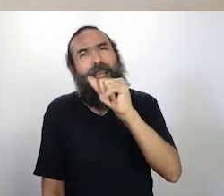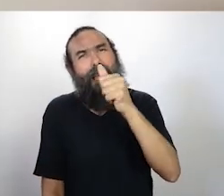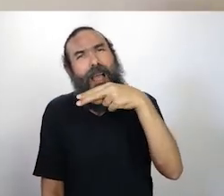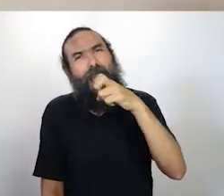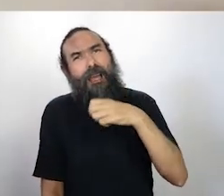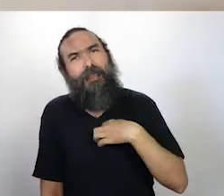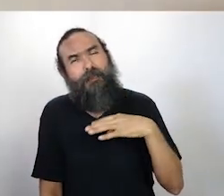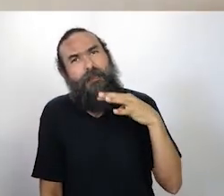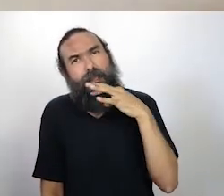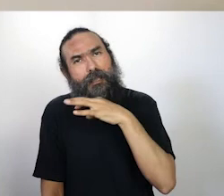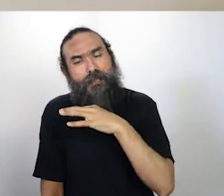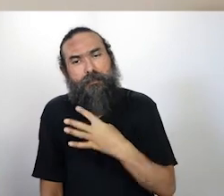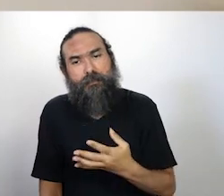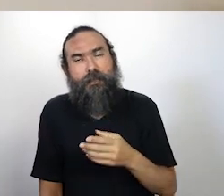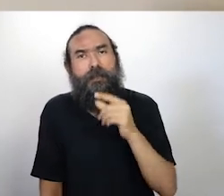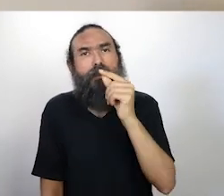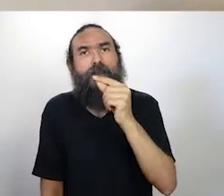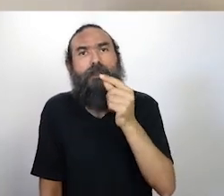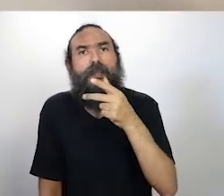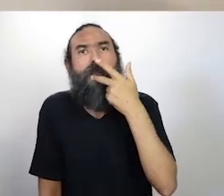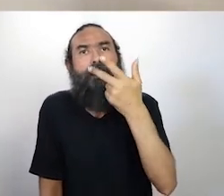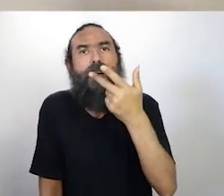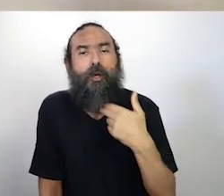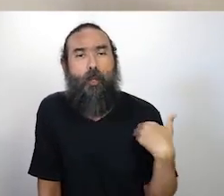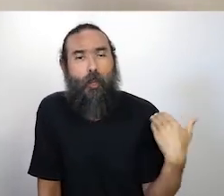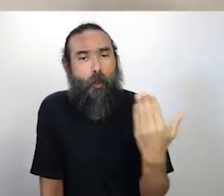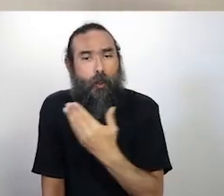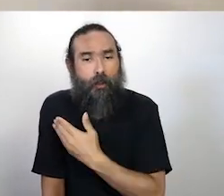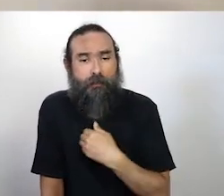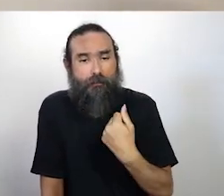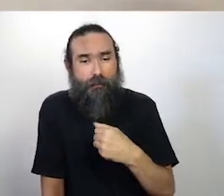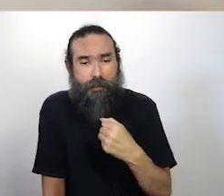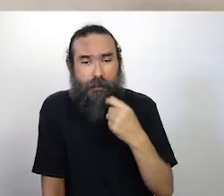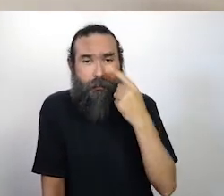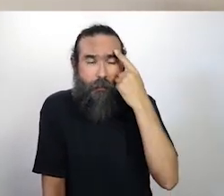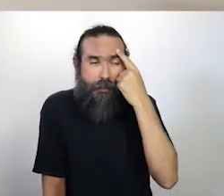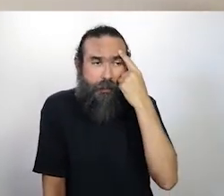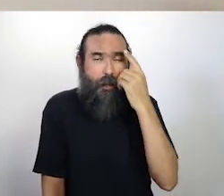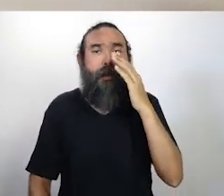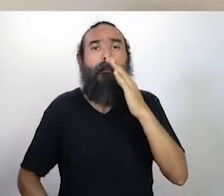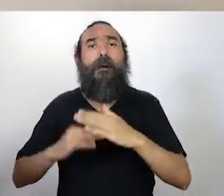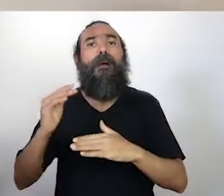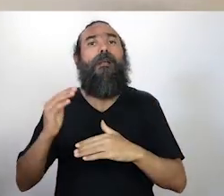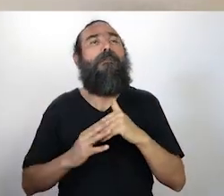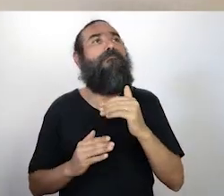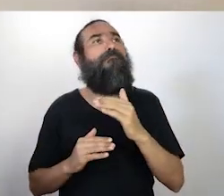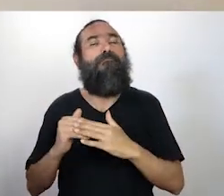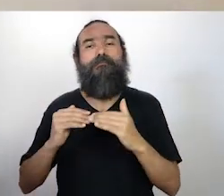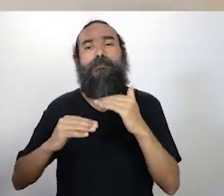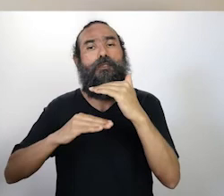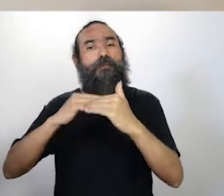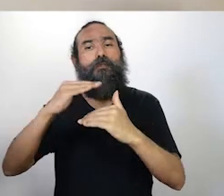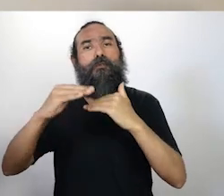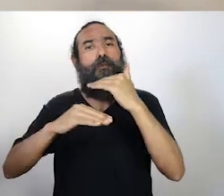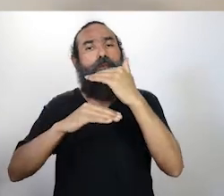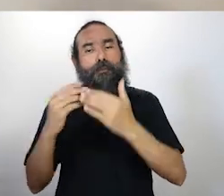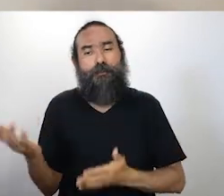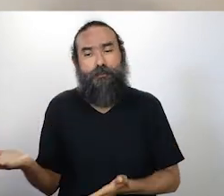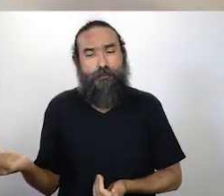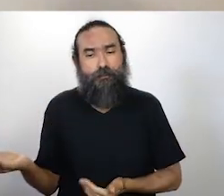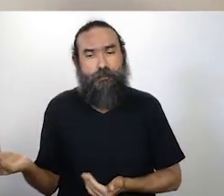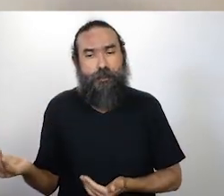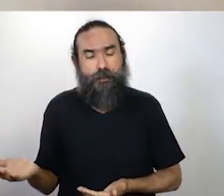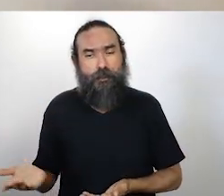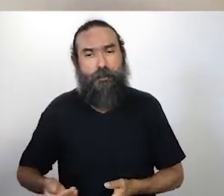Liana, trouxe, que é a gente pensar num desenvolvimento. A gente,